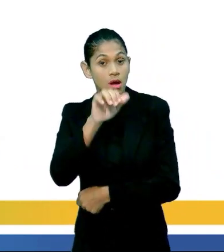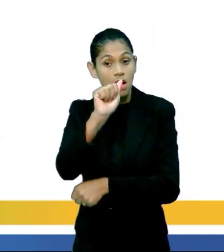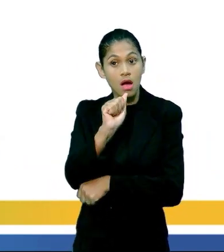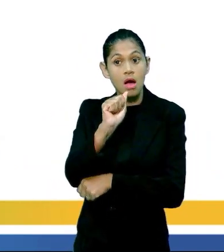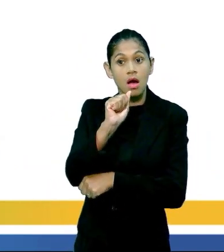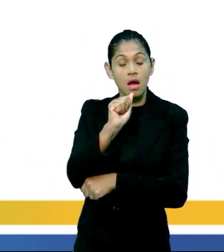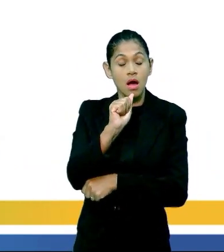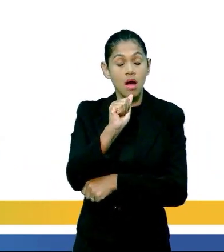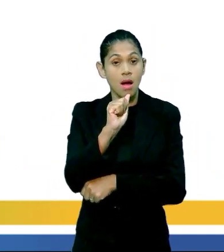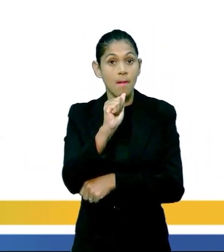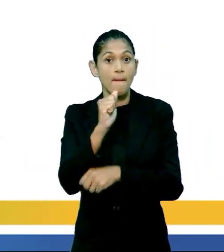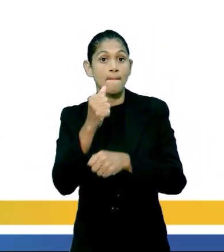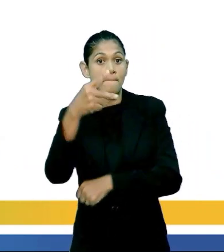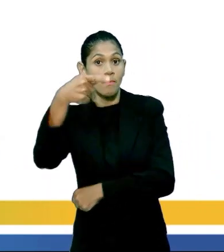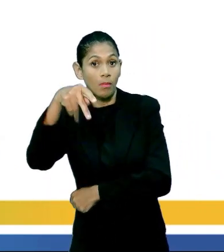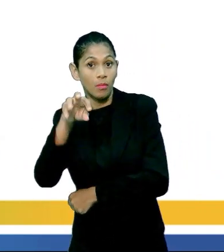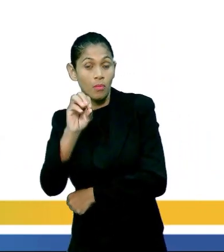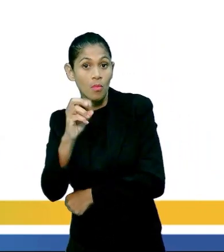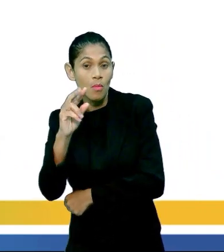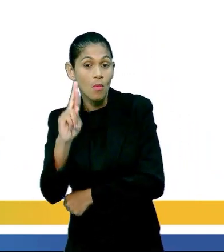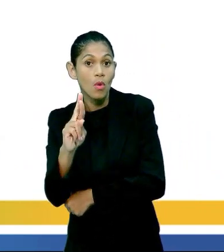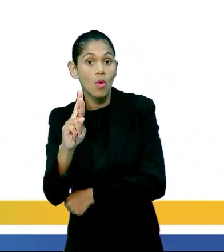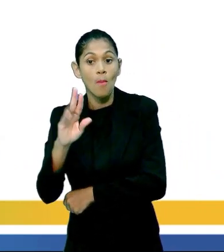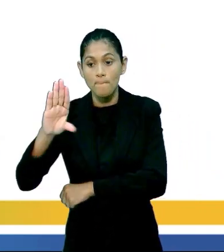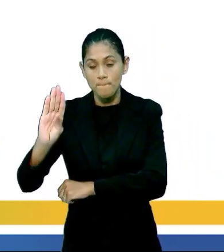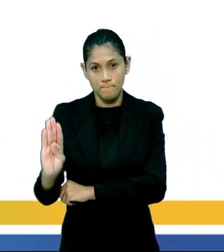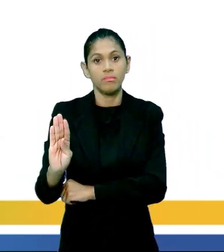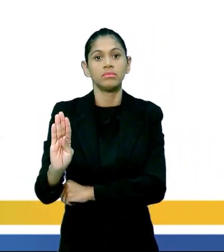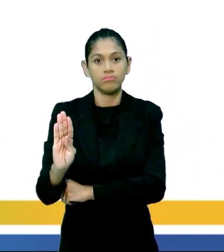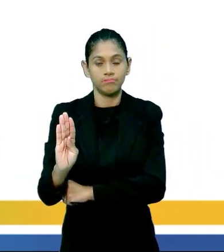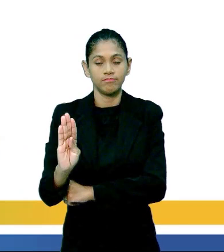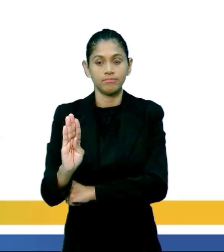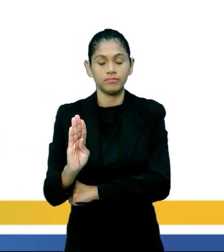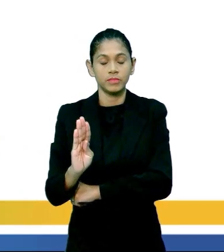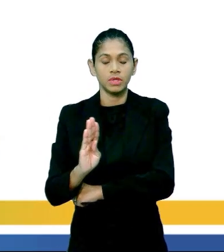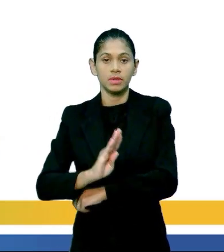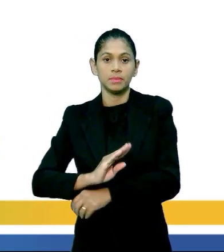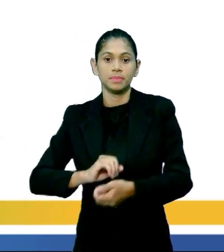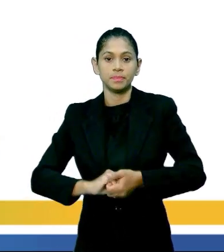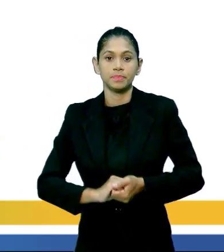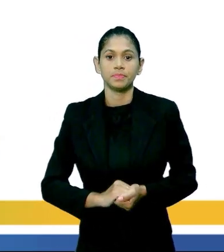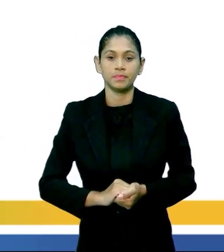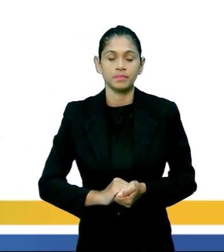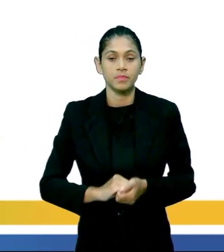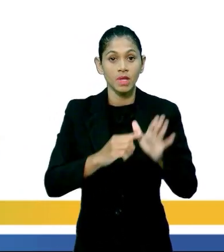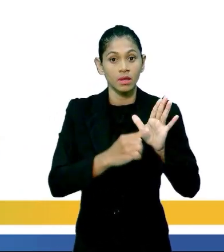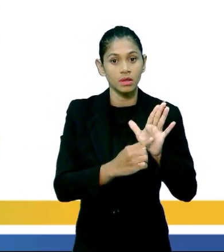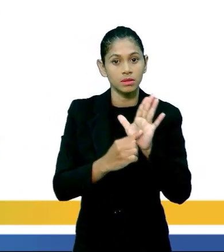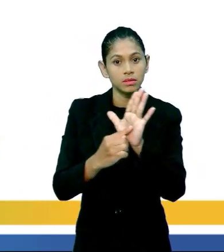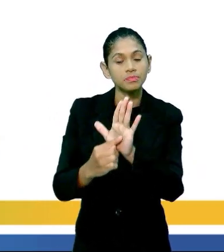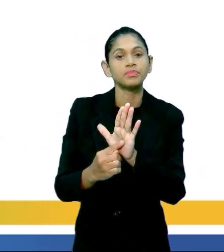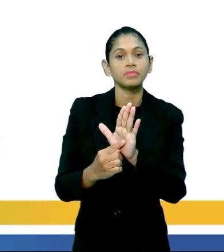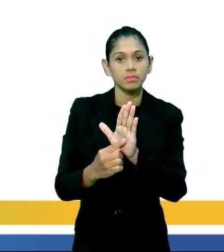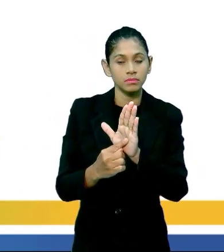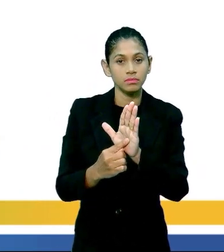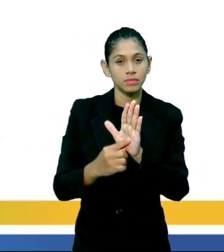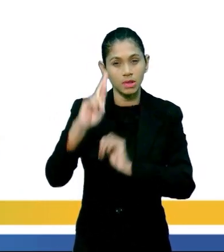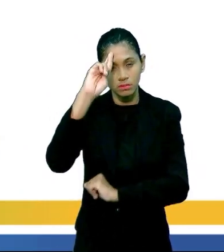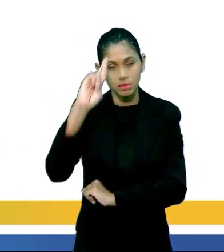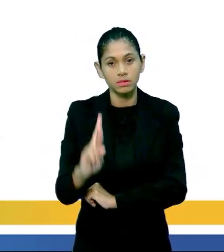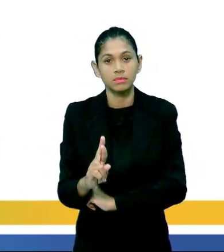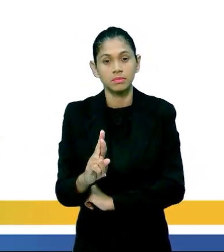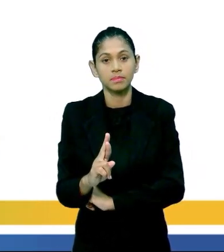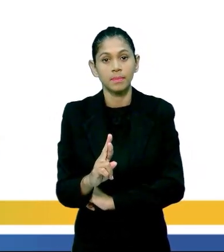resultado da divisão de A por B. É chamado de razão. A representação de uma razão